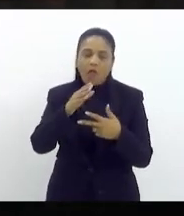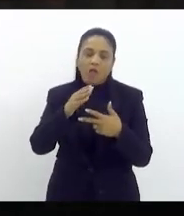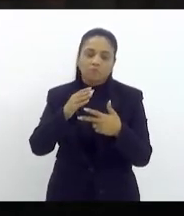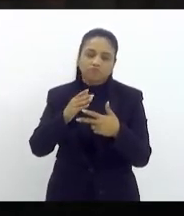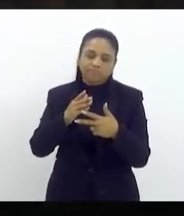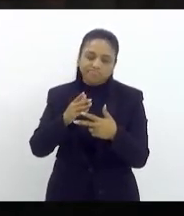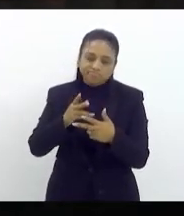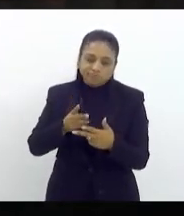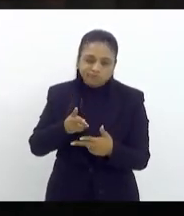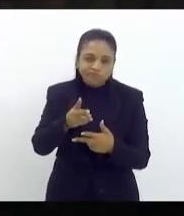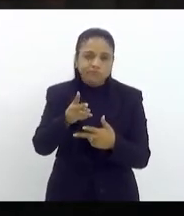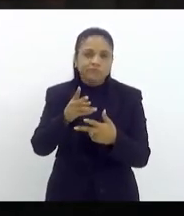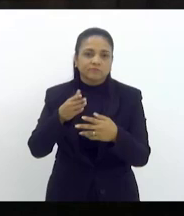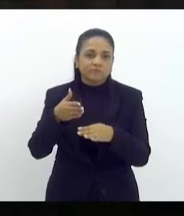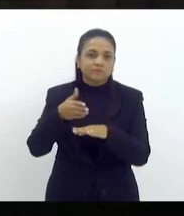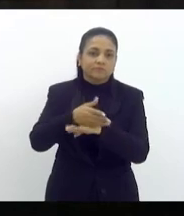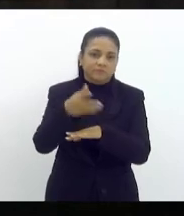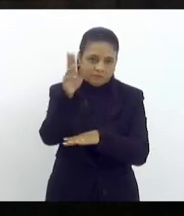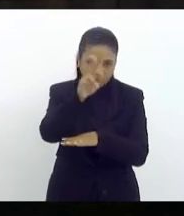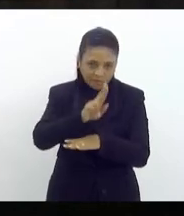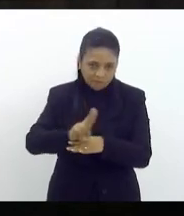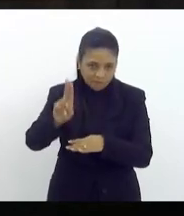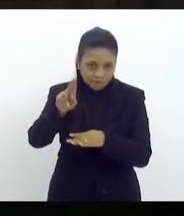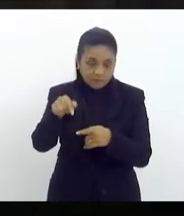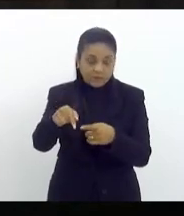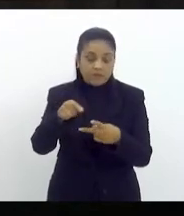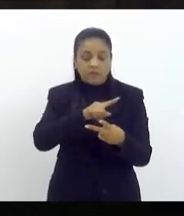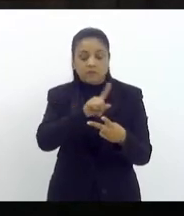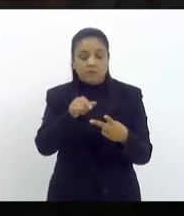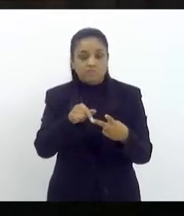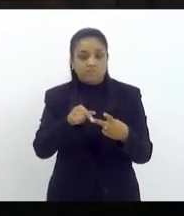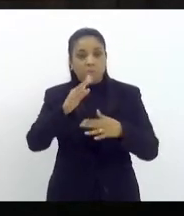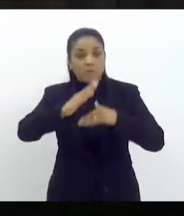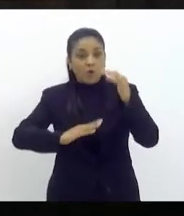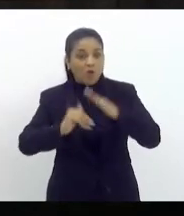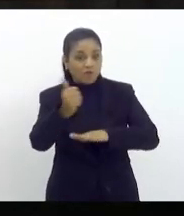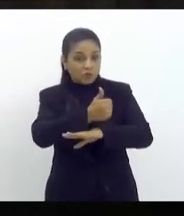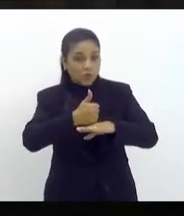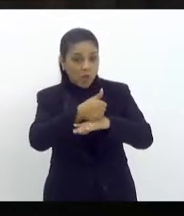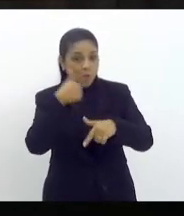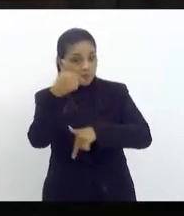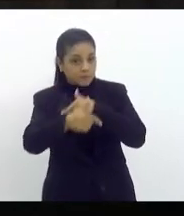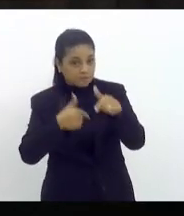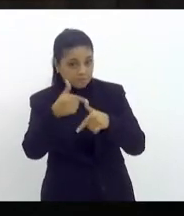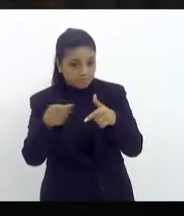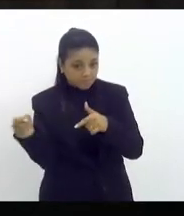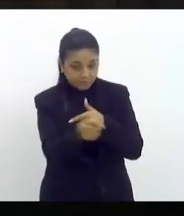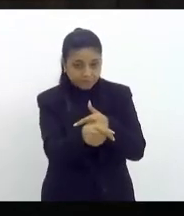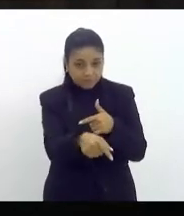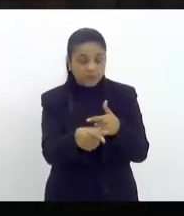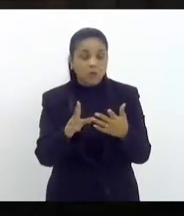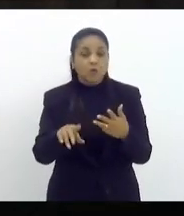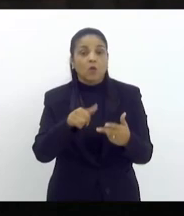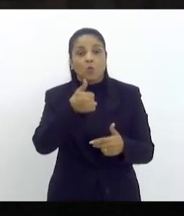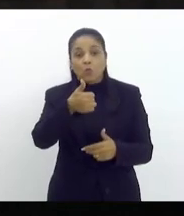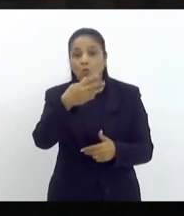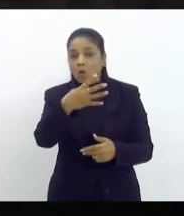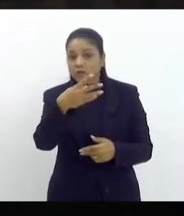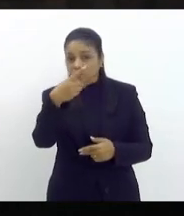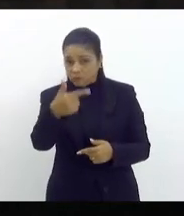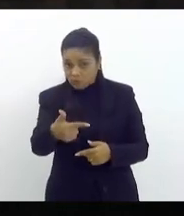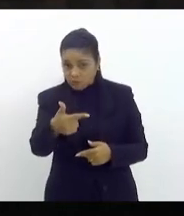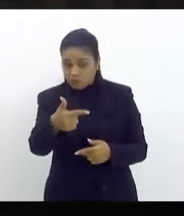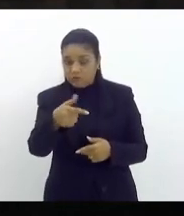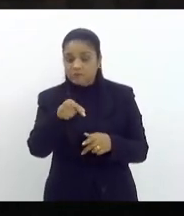nós temos uma emenda a 142 que é vetada em relação que diz que